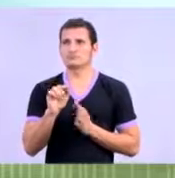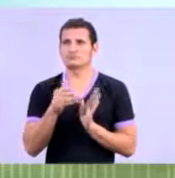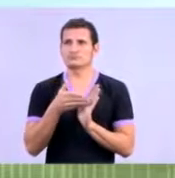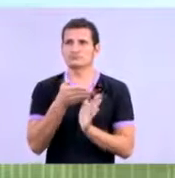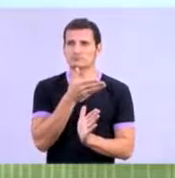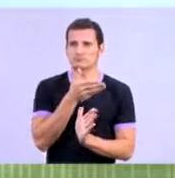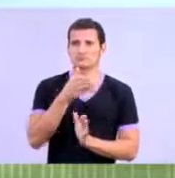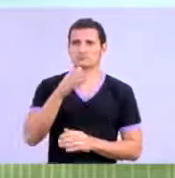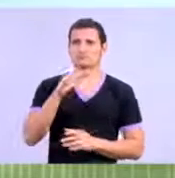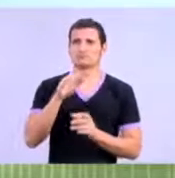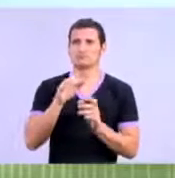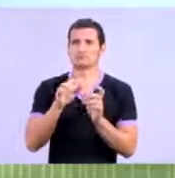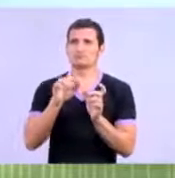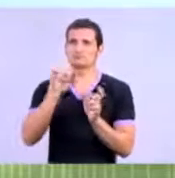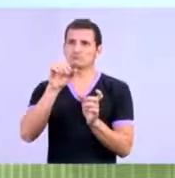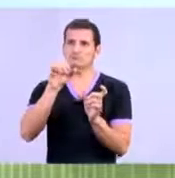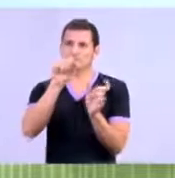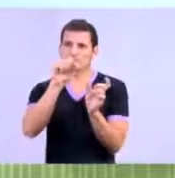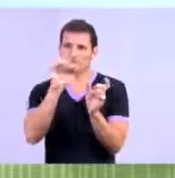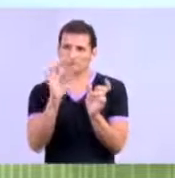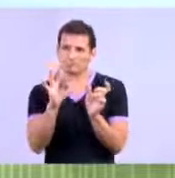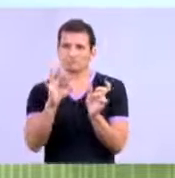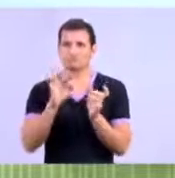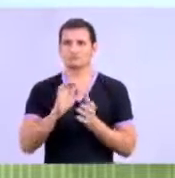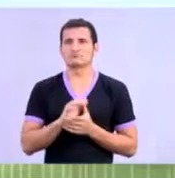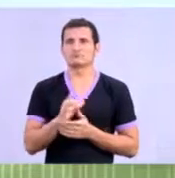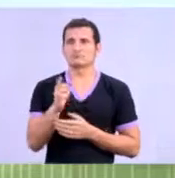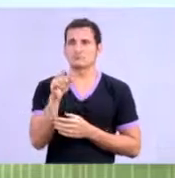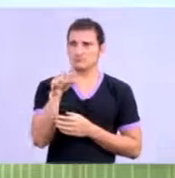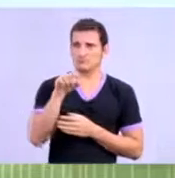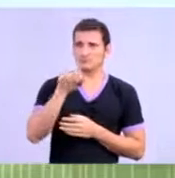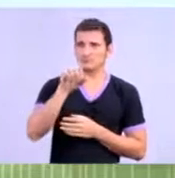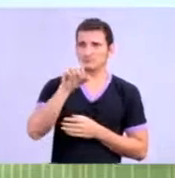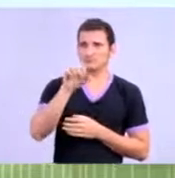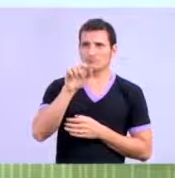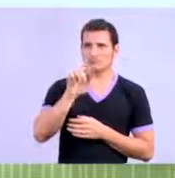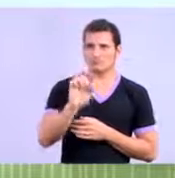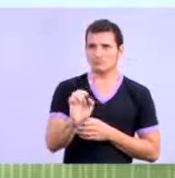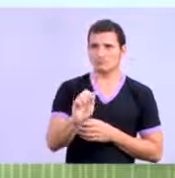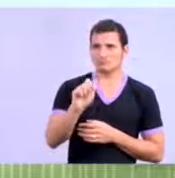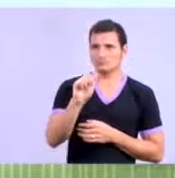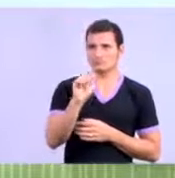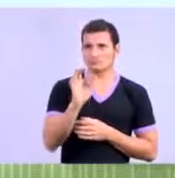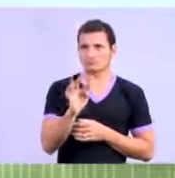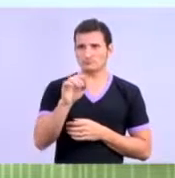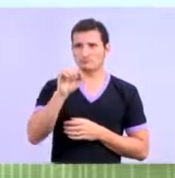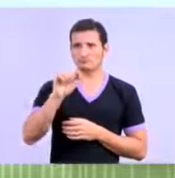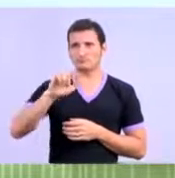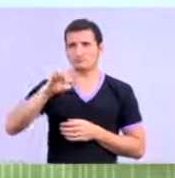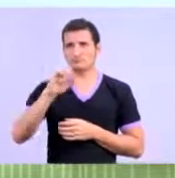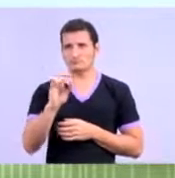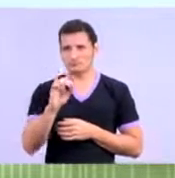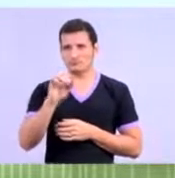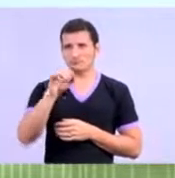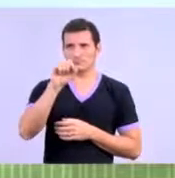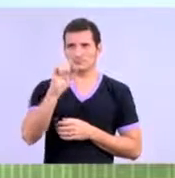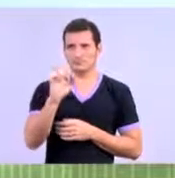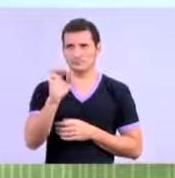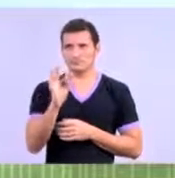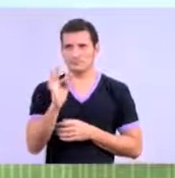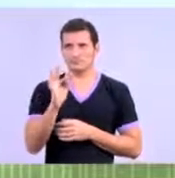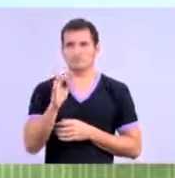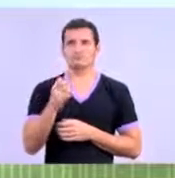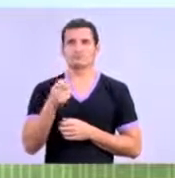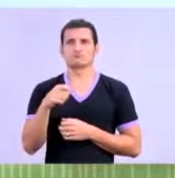saldo. O atributo saldo só teria o get saldo. O set saldo ele não seria implementado. Por que eu